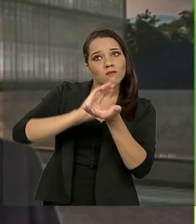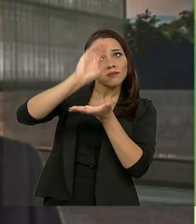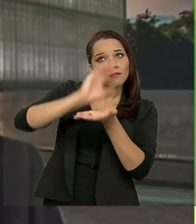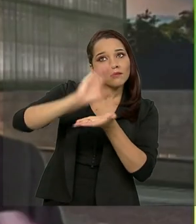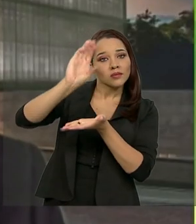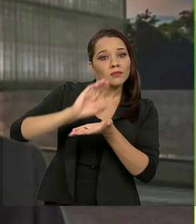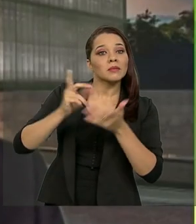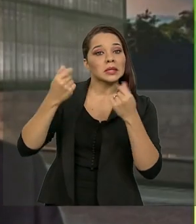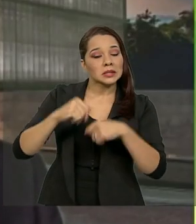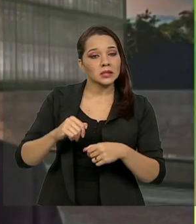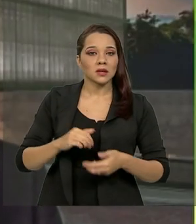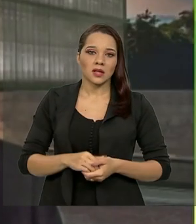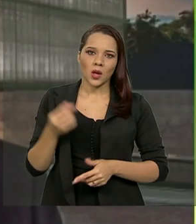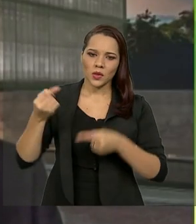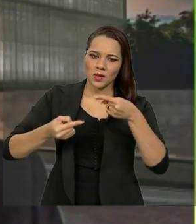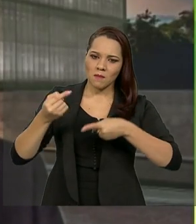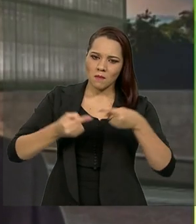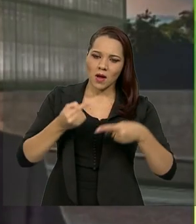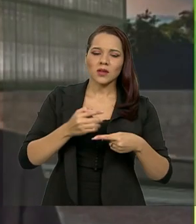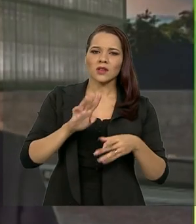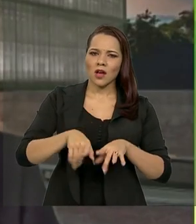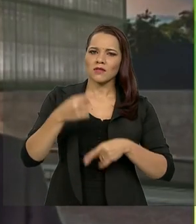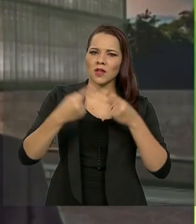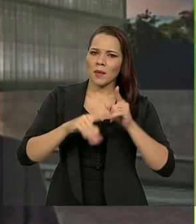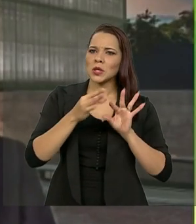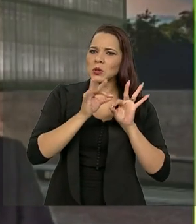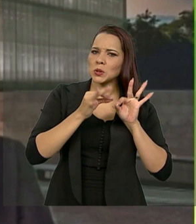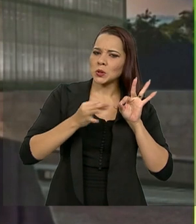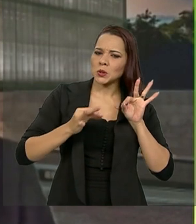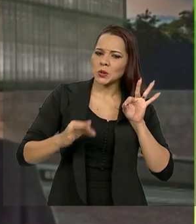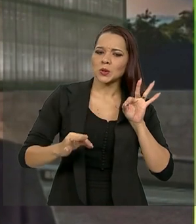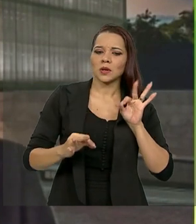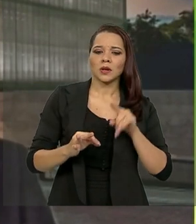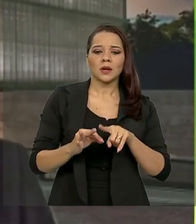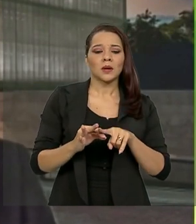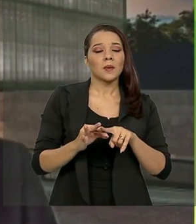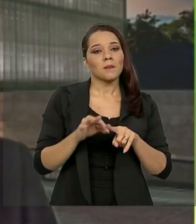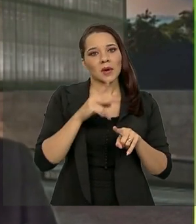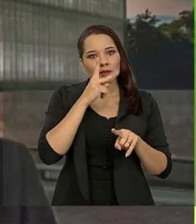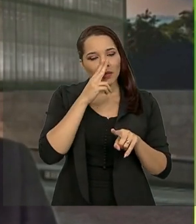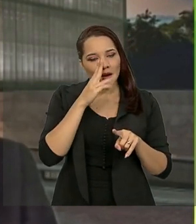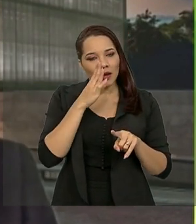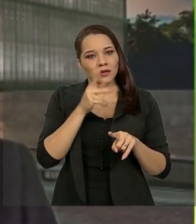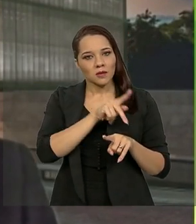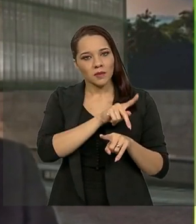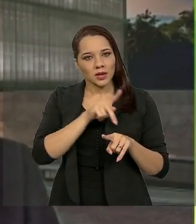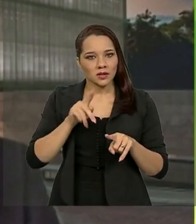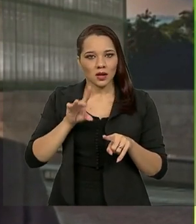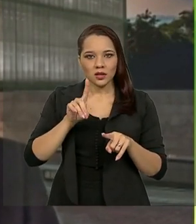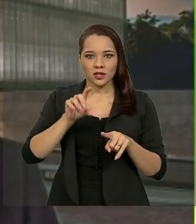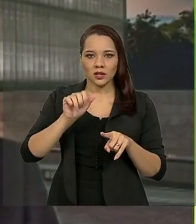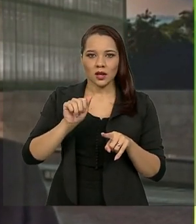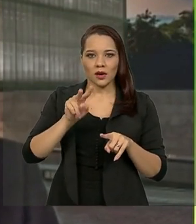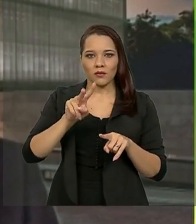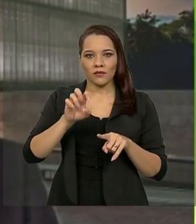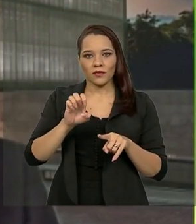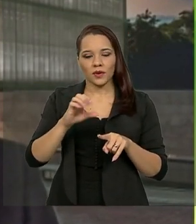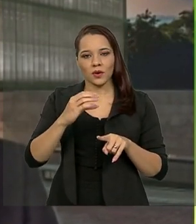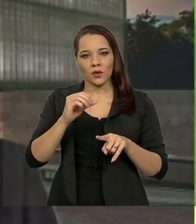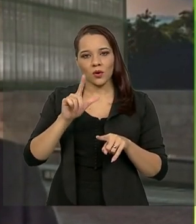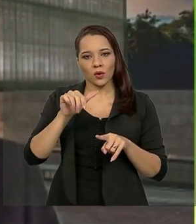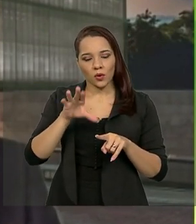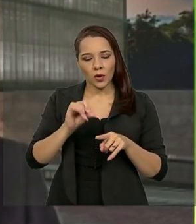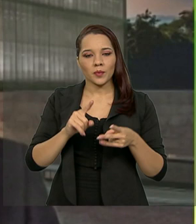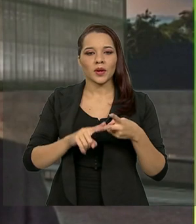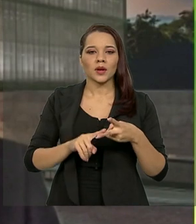debate é um debate complexo, mas me parece que o presidente Davi Alcolumbre, o presidente Rodrigo